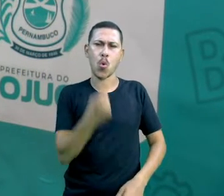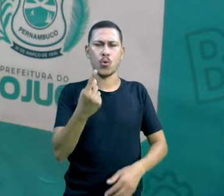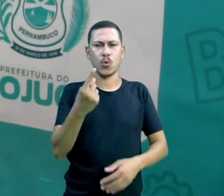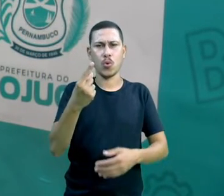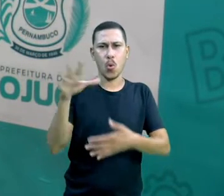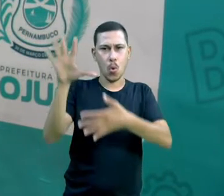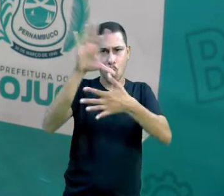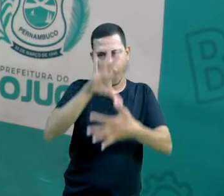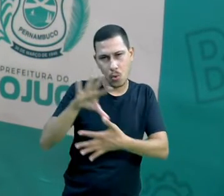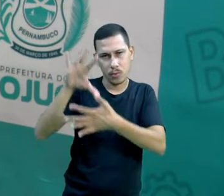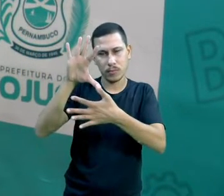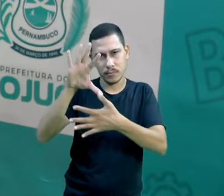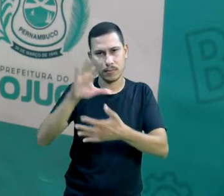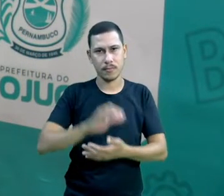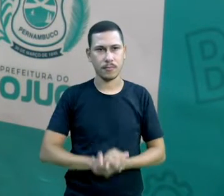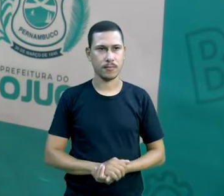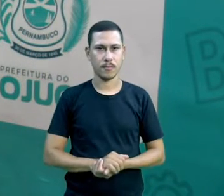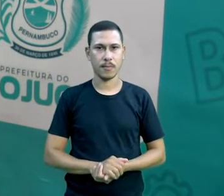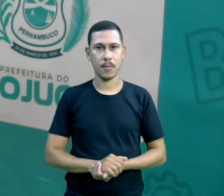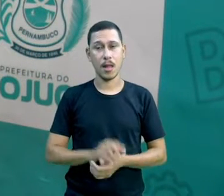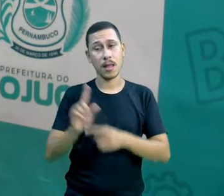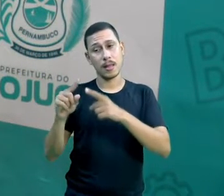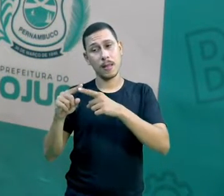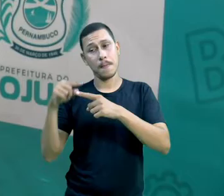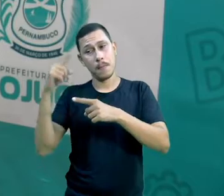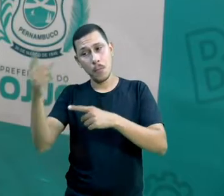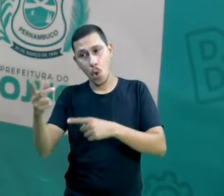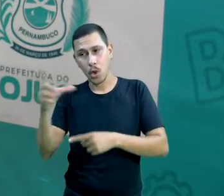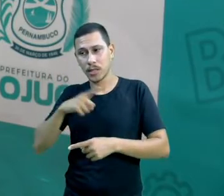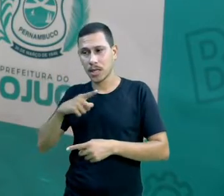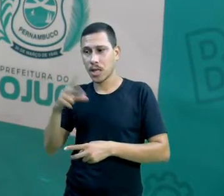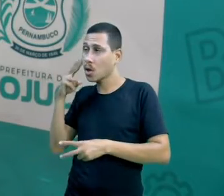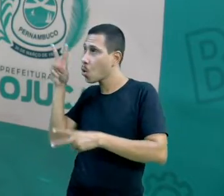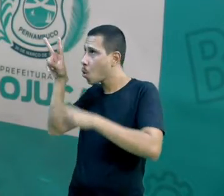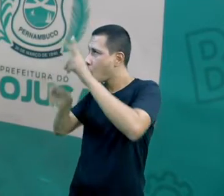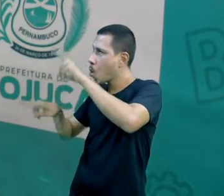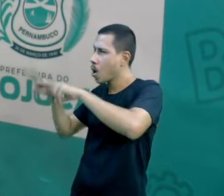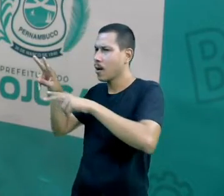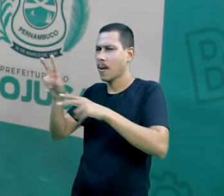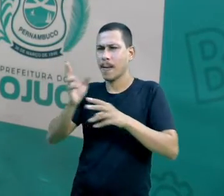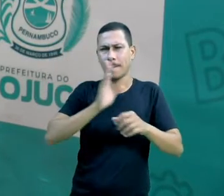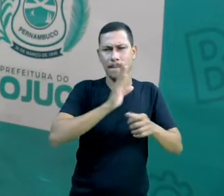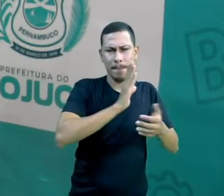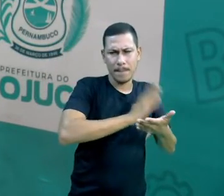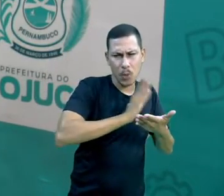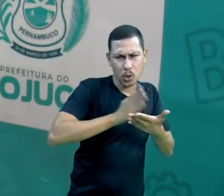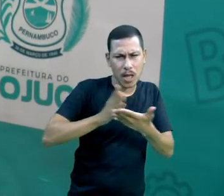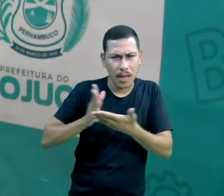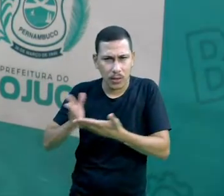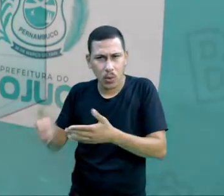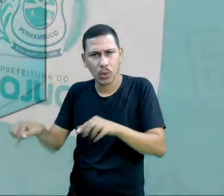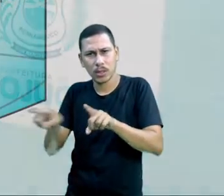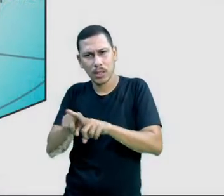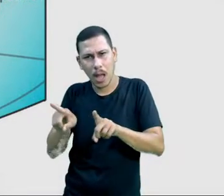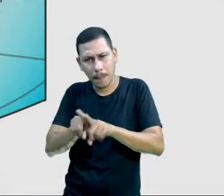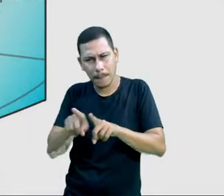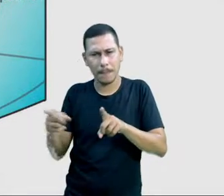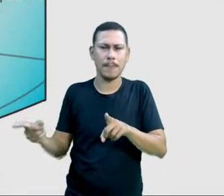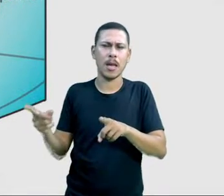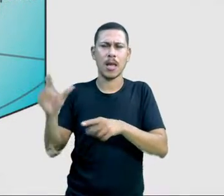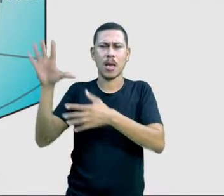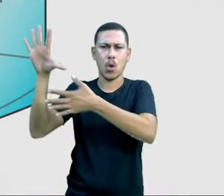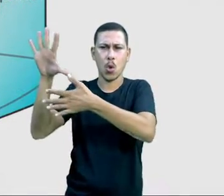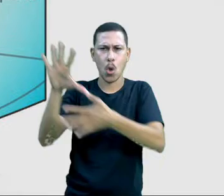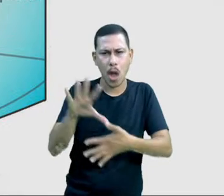nós temos a Laurásia e a Gondwana, que foi quando se formou a Ásia, a